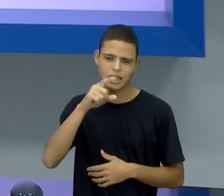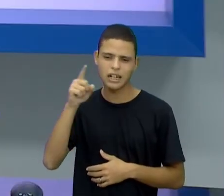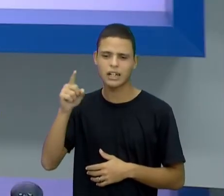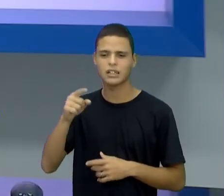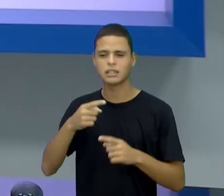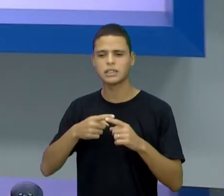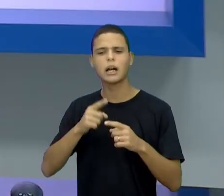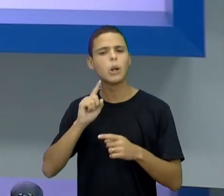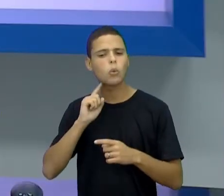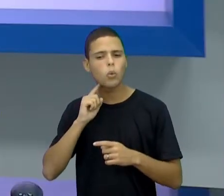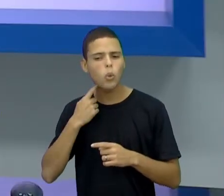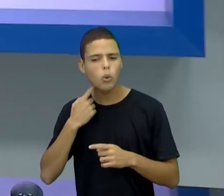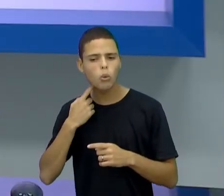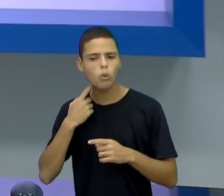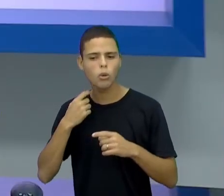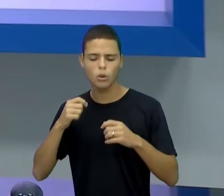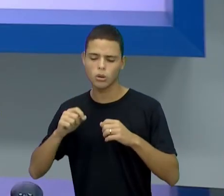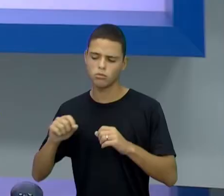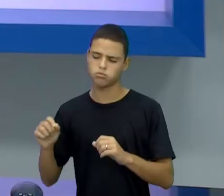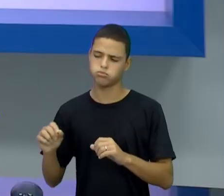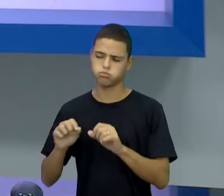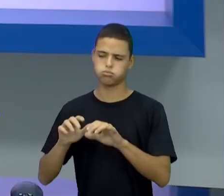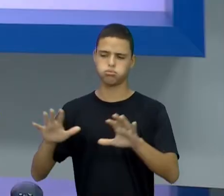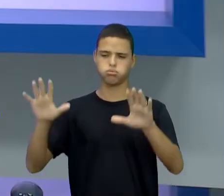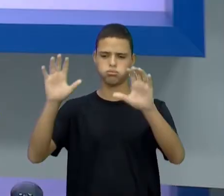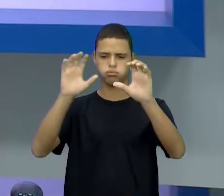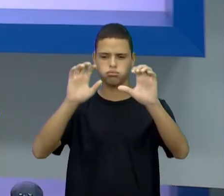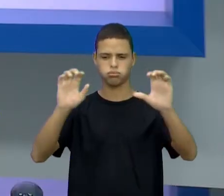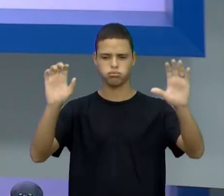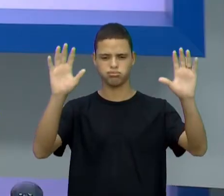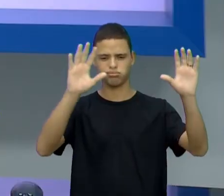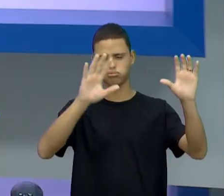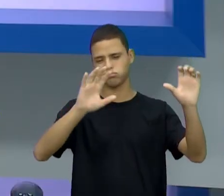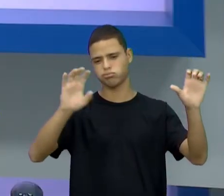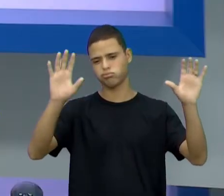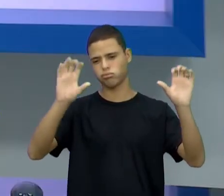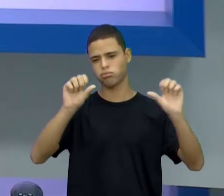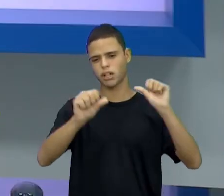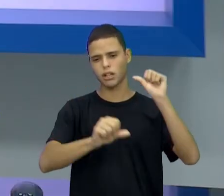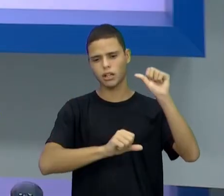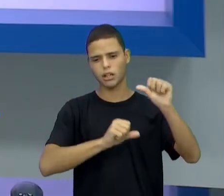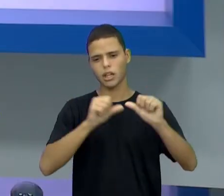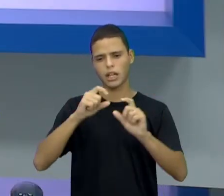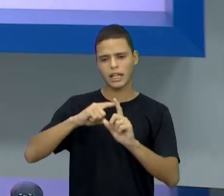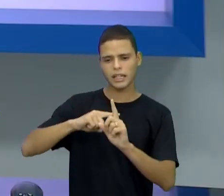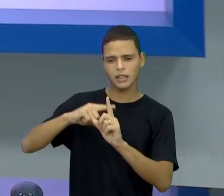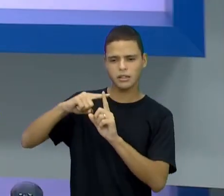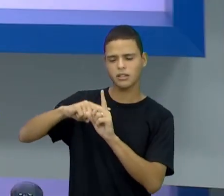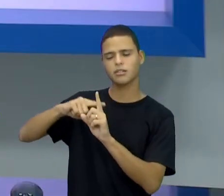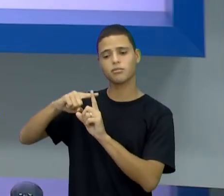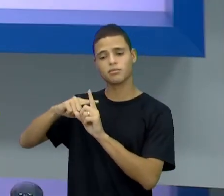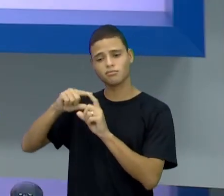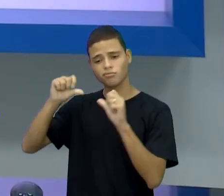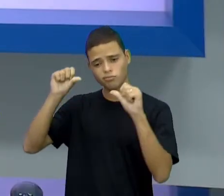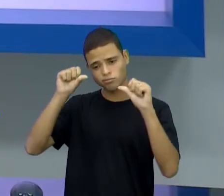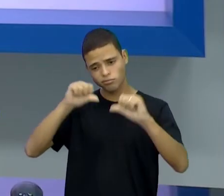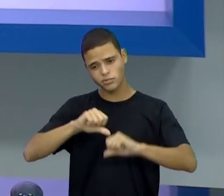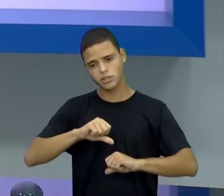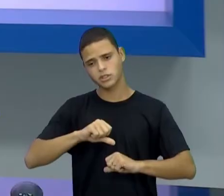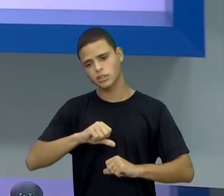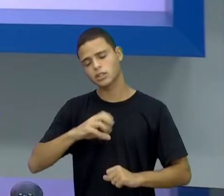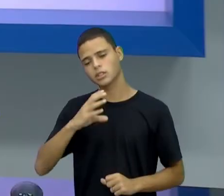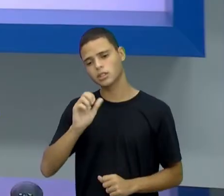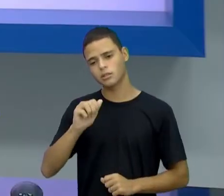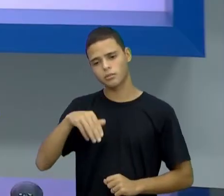dos combustíveis fósseis, que acaba aí afetando, né, e alterando aí o processo, né, desse sistema complexo